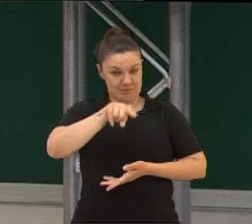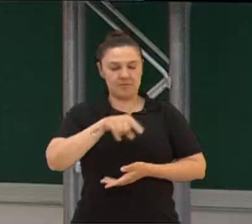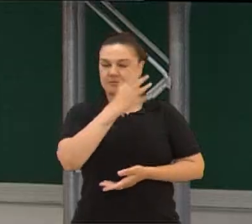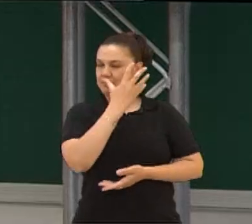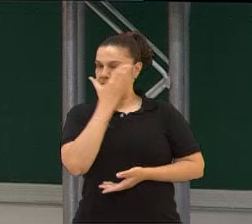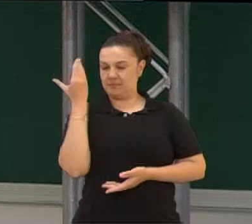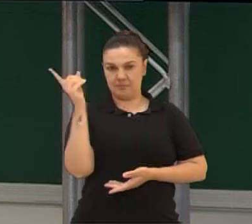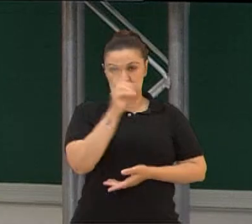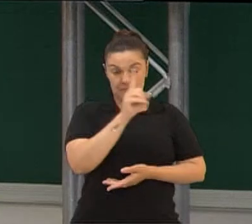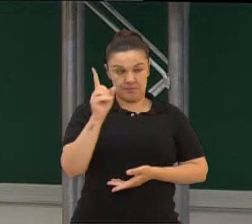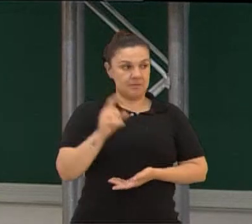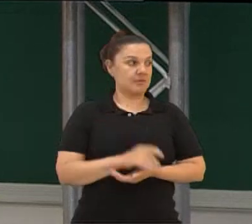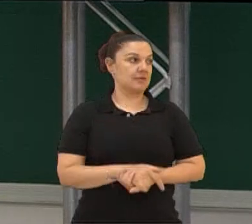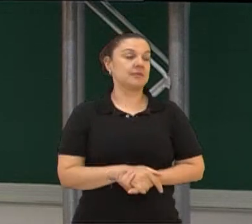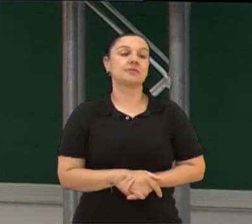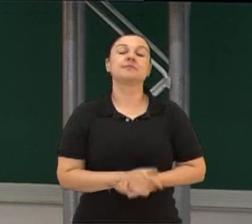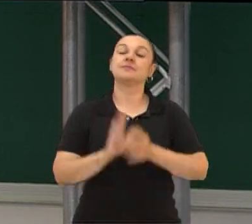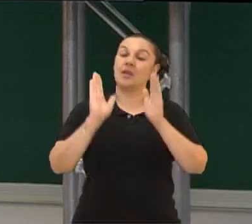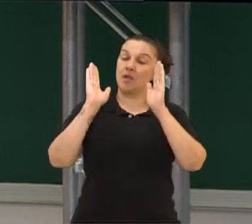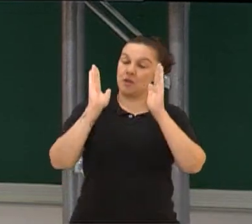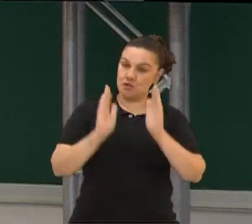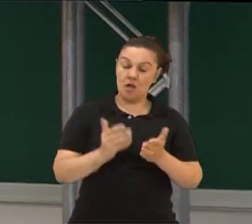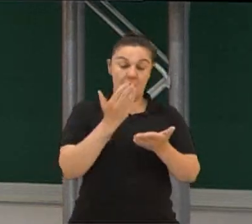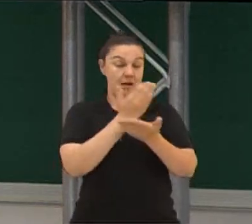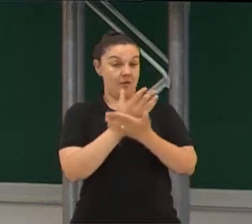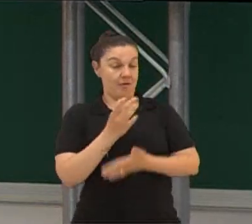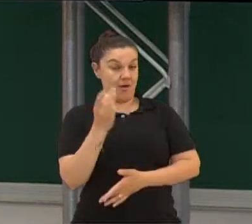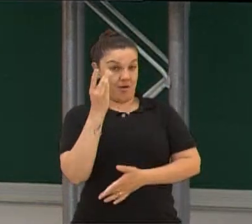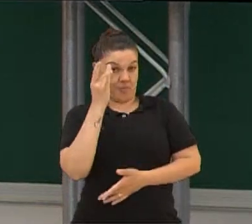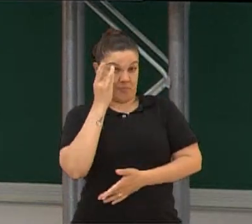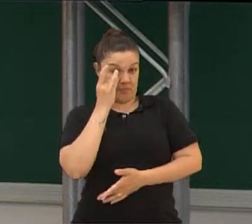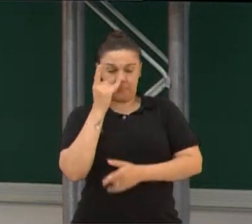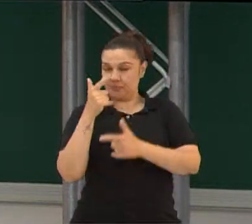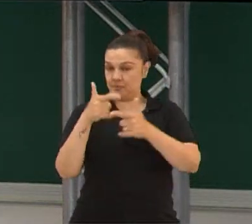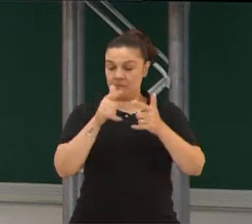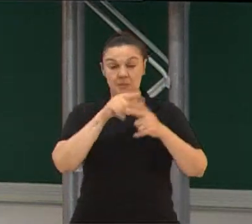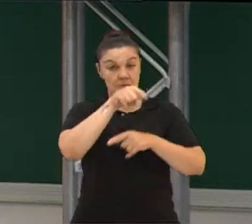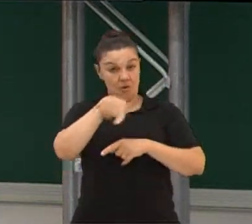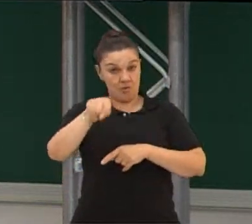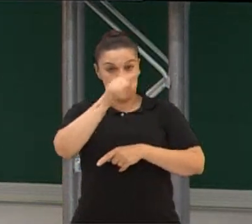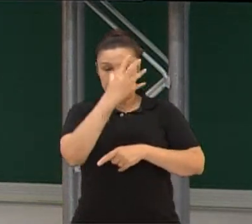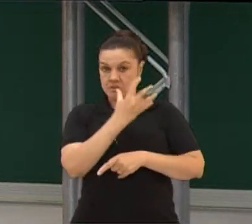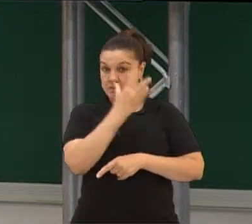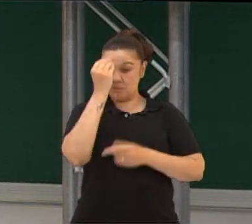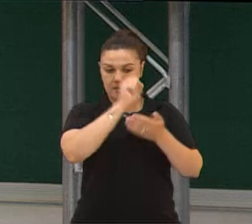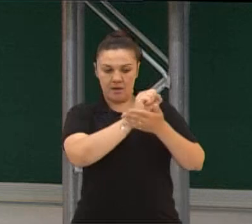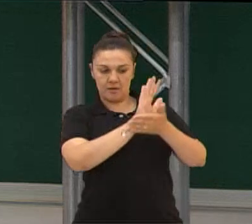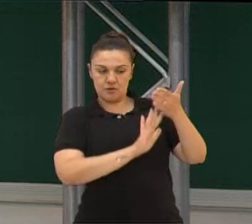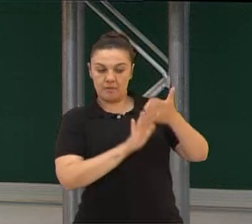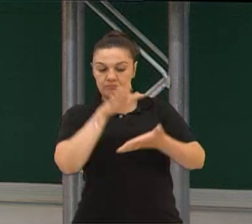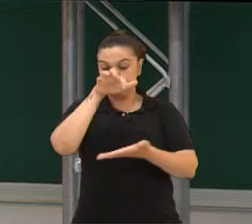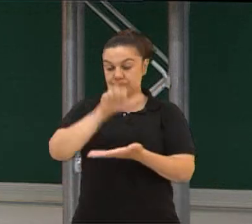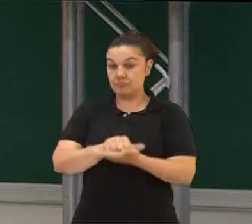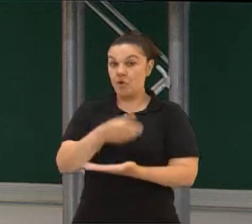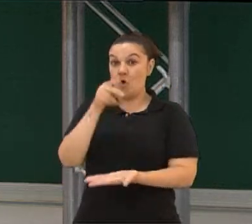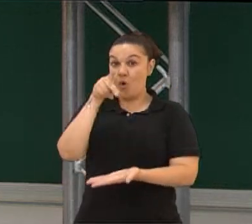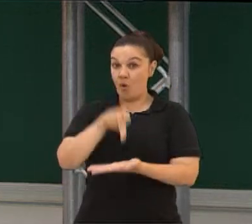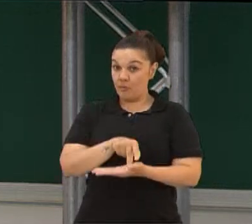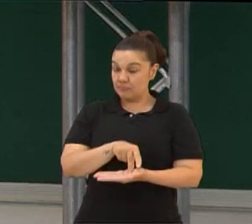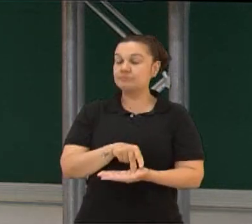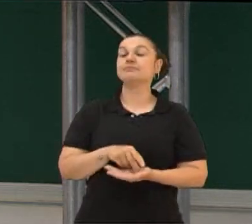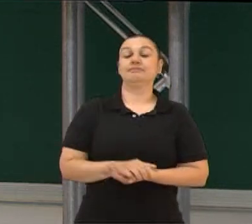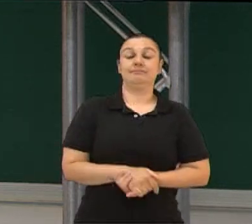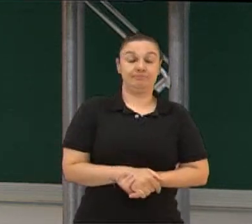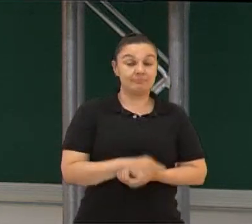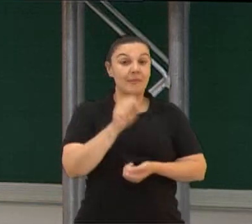não esqueçam, apesar de nós termos uma aula ao vivo, não esqueçam da atividade obrigatória dessa aula. É